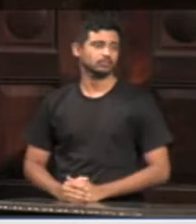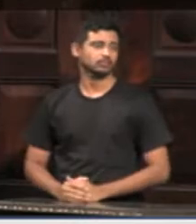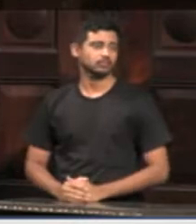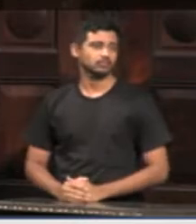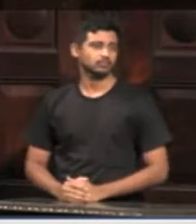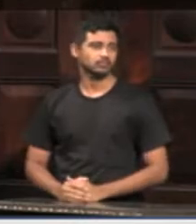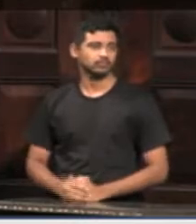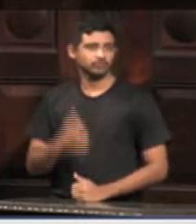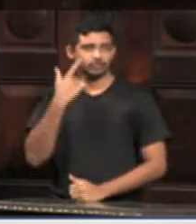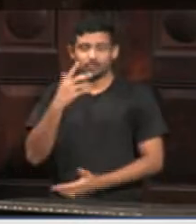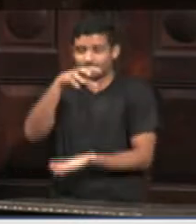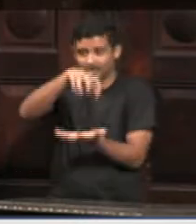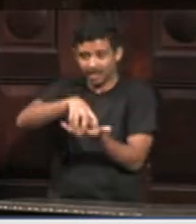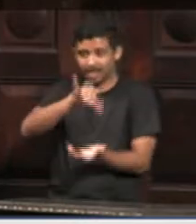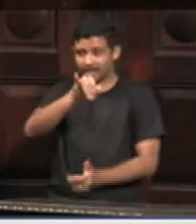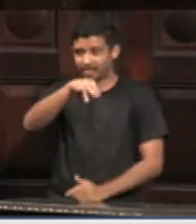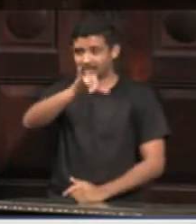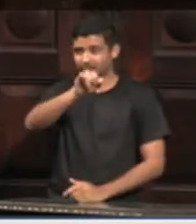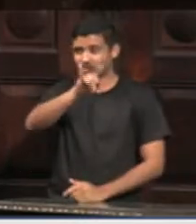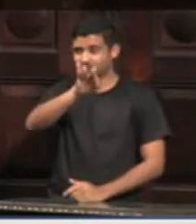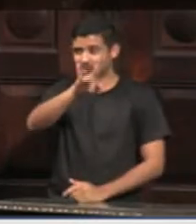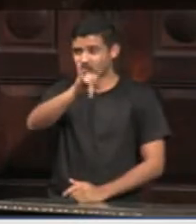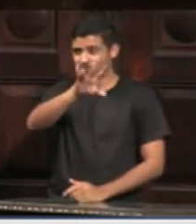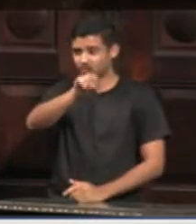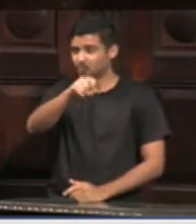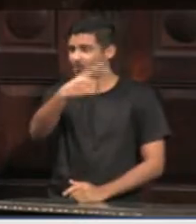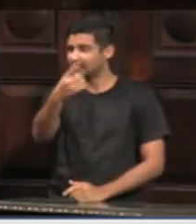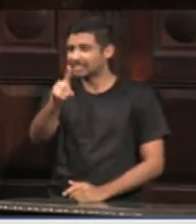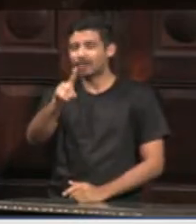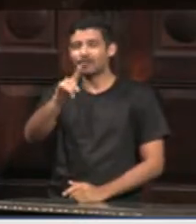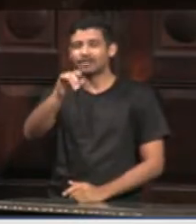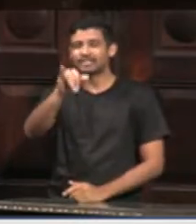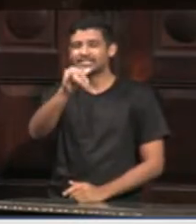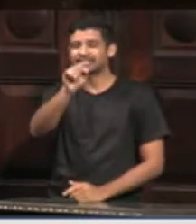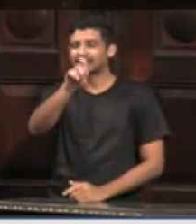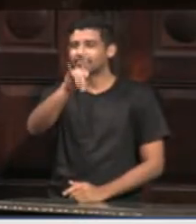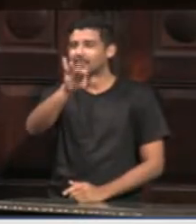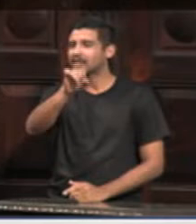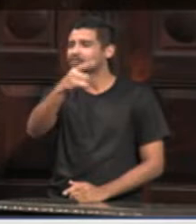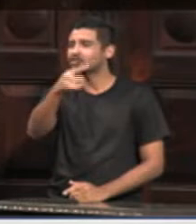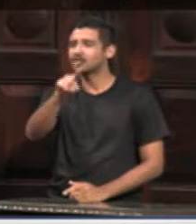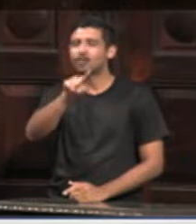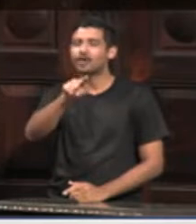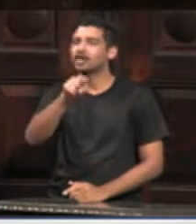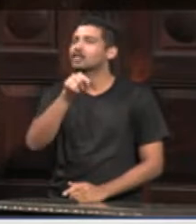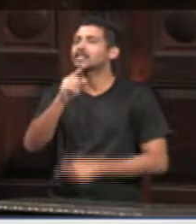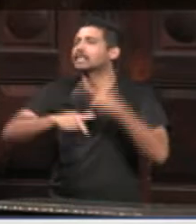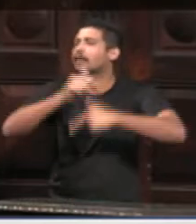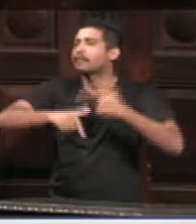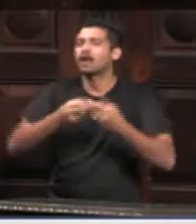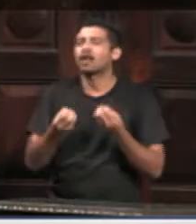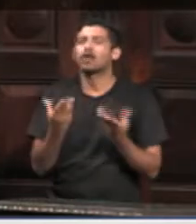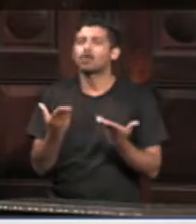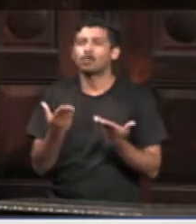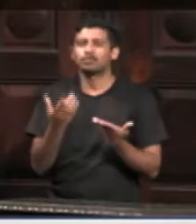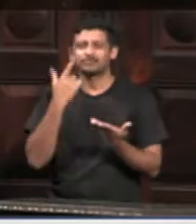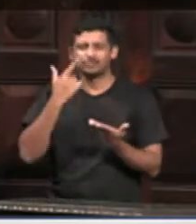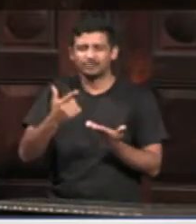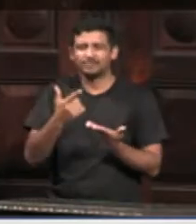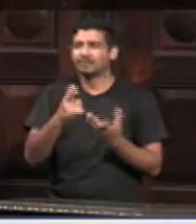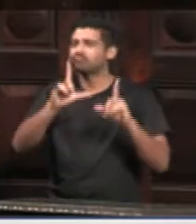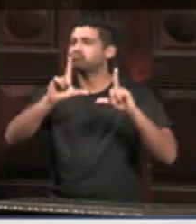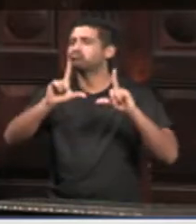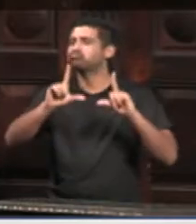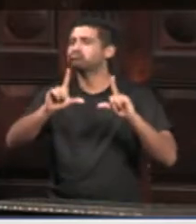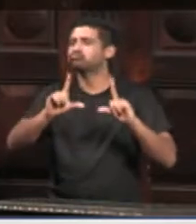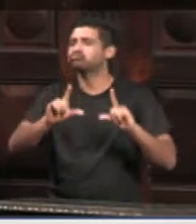o Instituto São Sebastião, no Caju, foi extinto. Funciona precária e